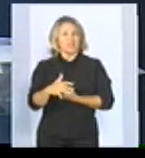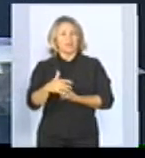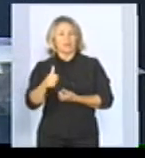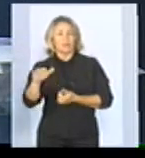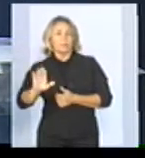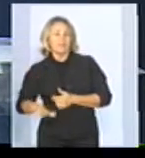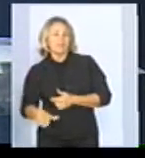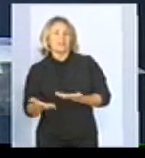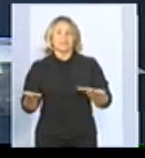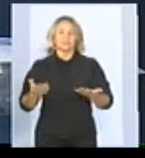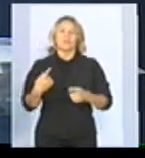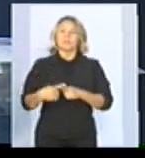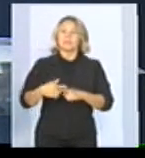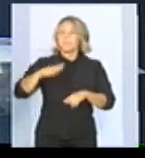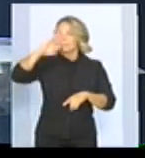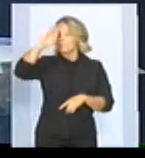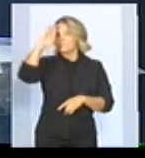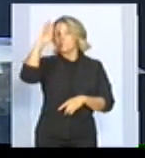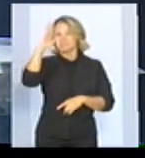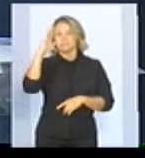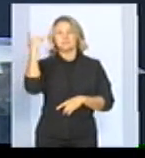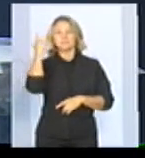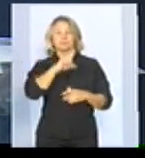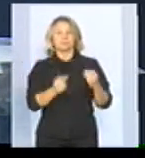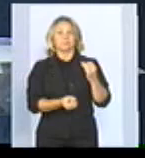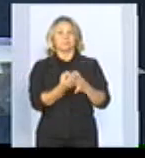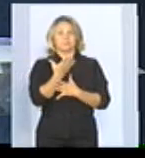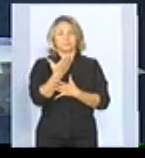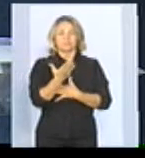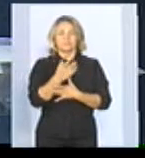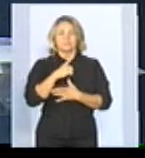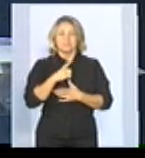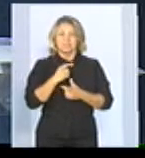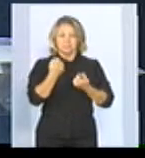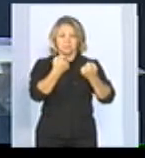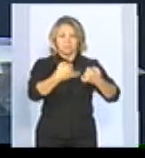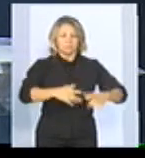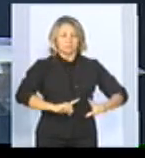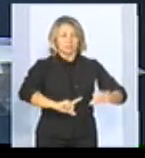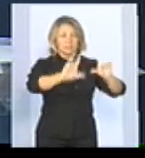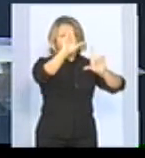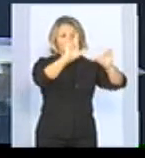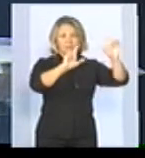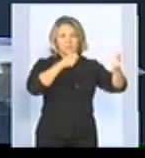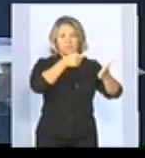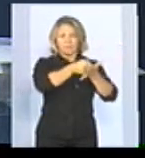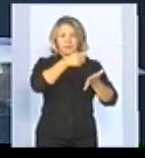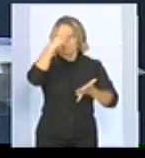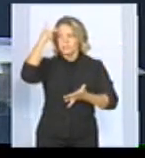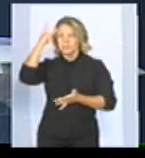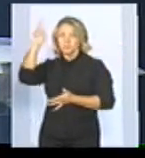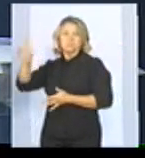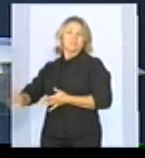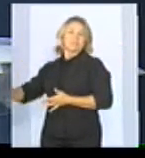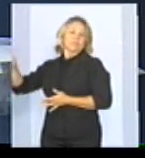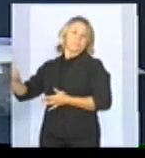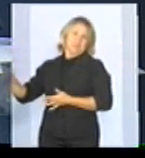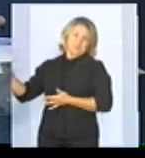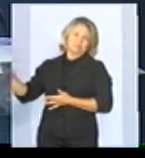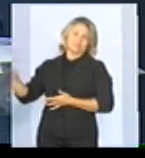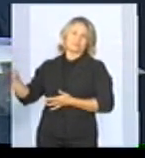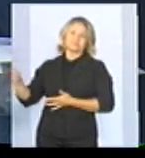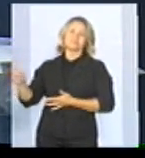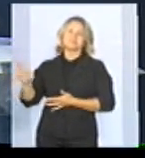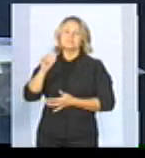única fonte Aliás a principal fonte de receita da TV por assinatura são seus assinantes a receita